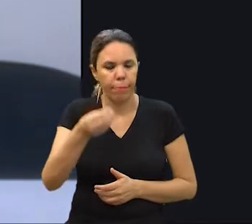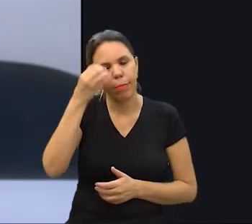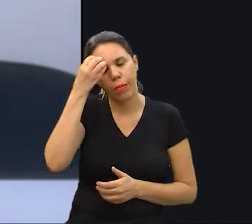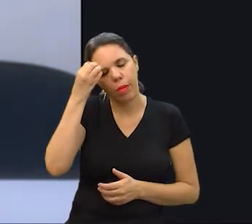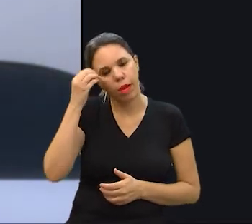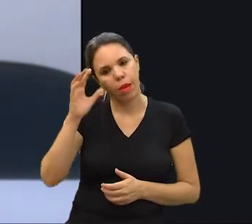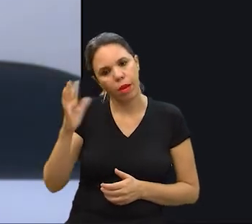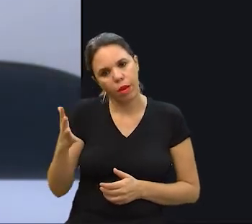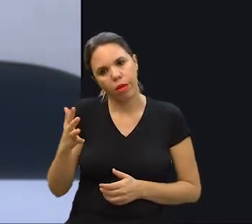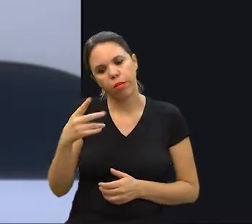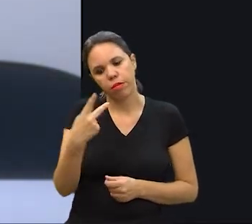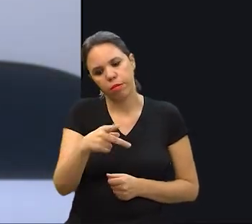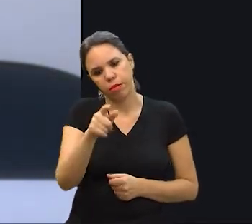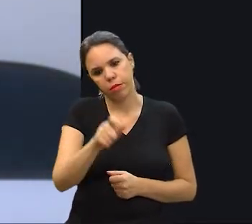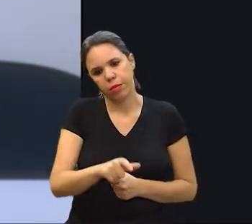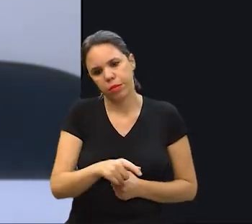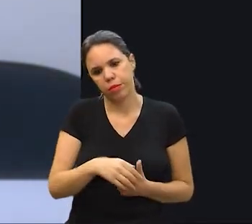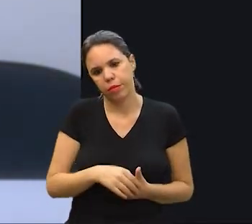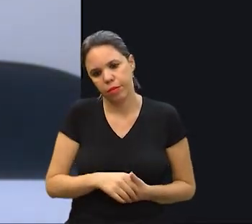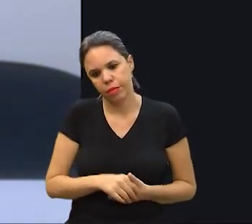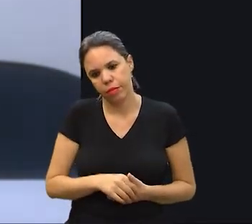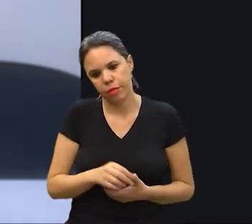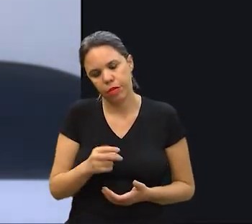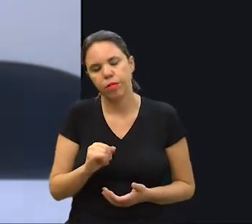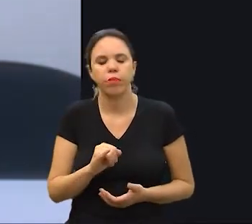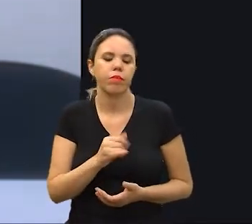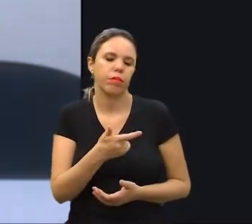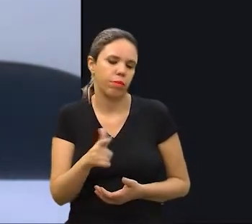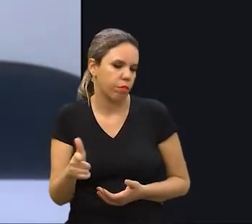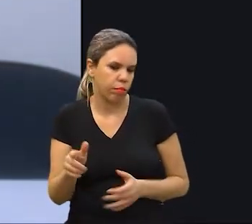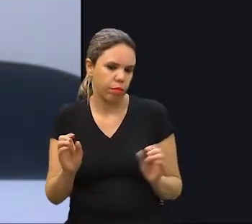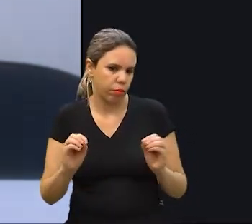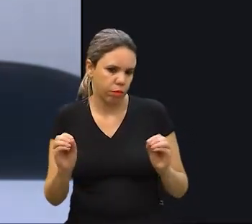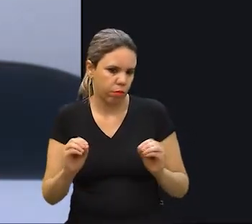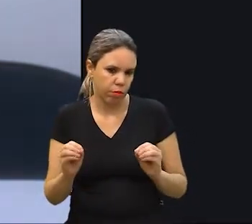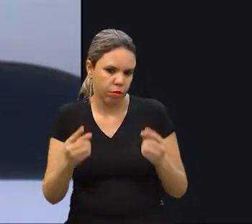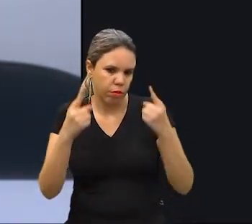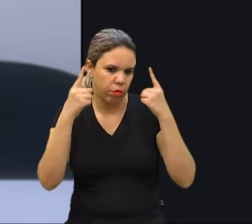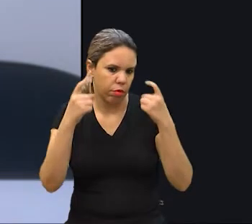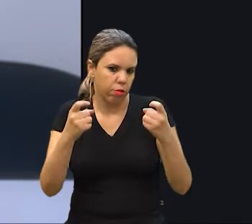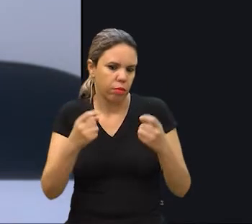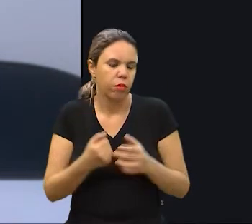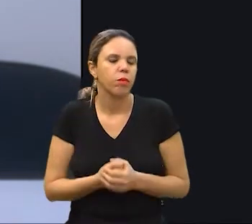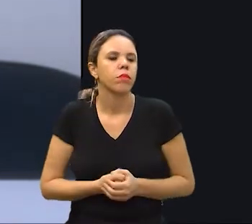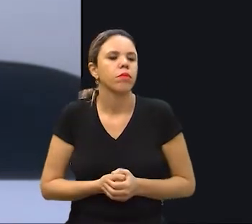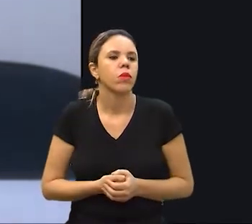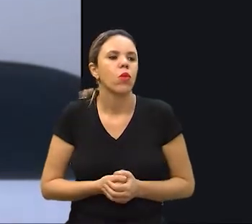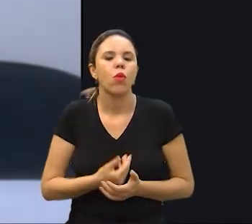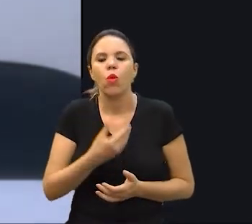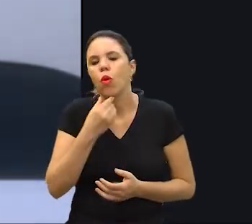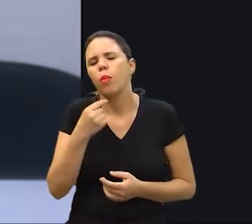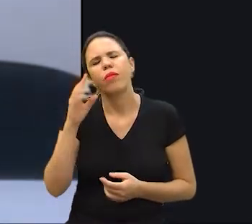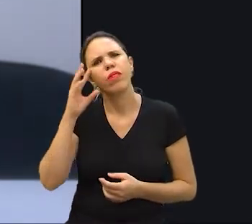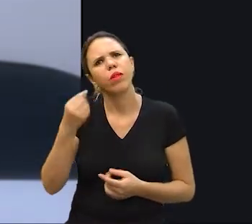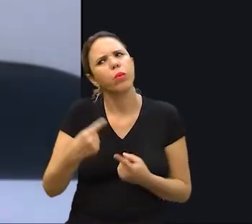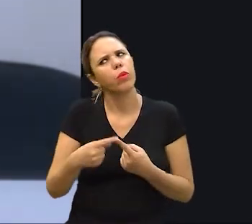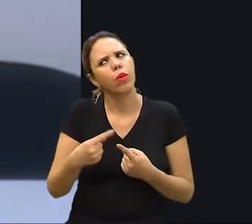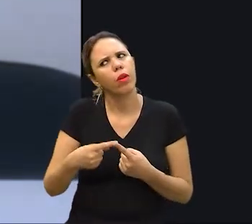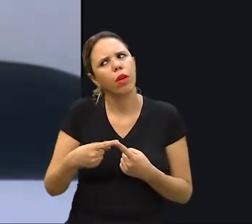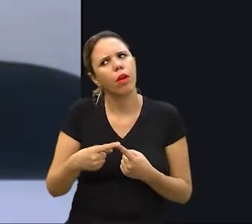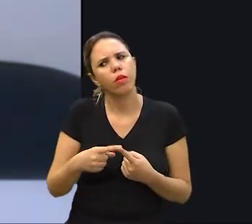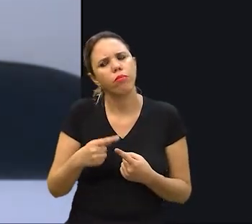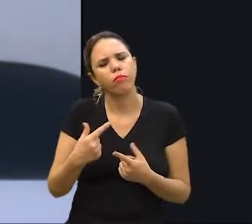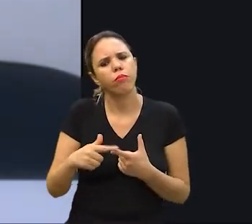entender aquilo que aconteceu com ele. Mesmo que não tenha praticado a violência, ele vai entender por que ele